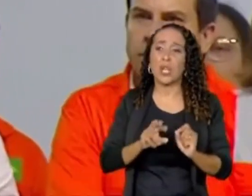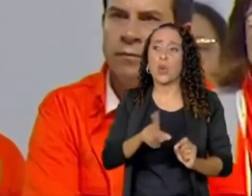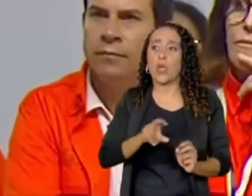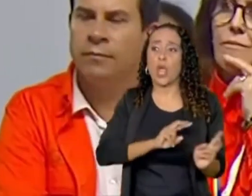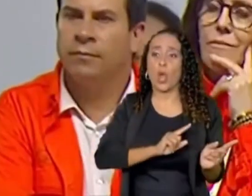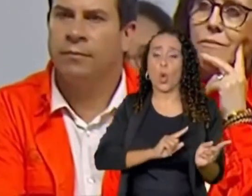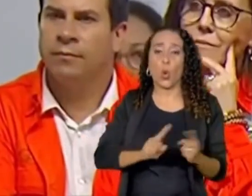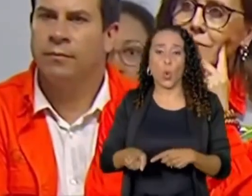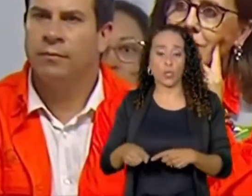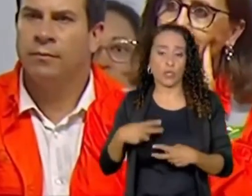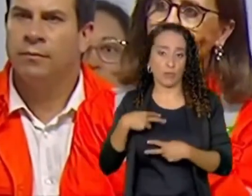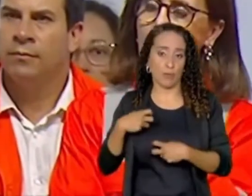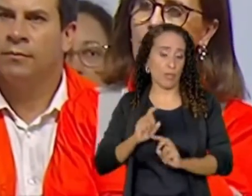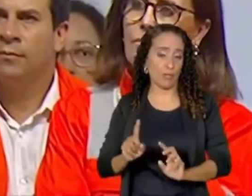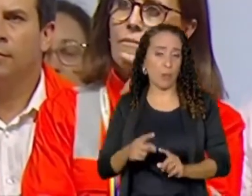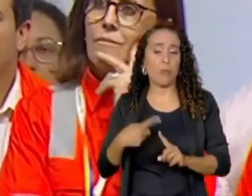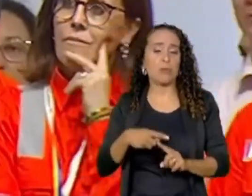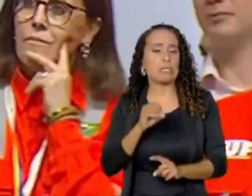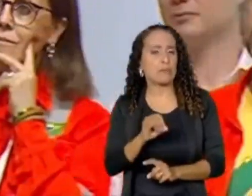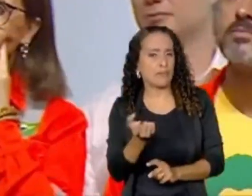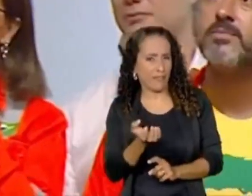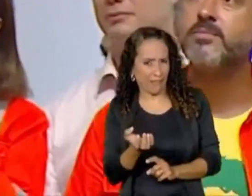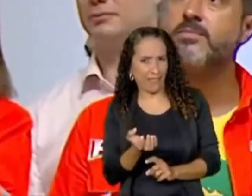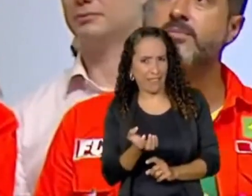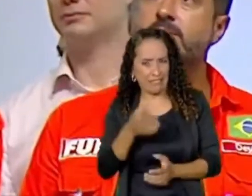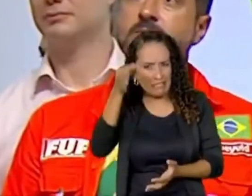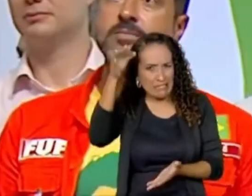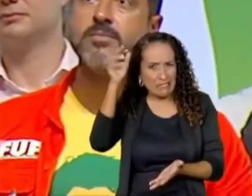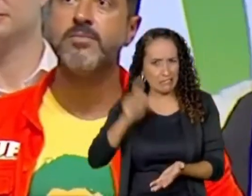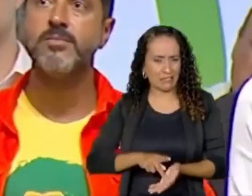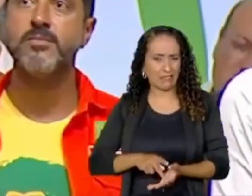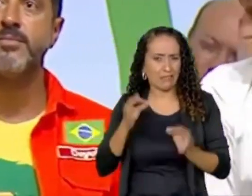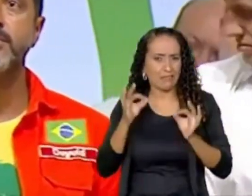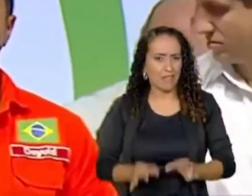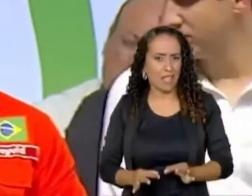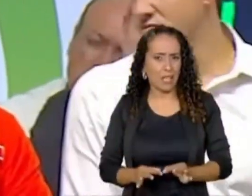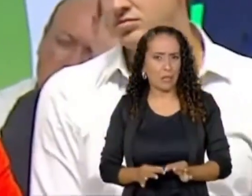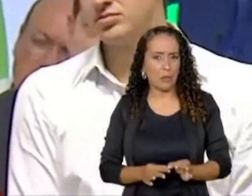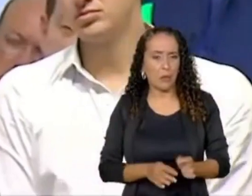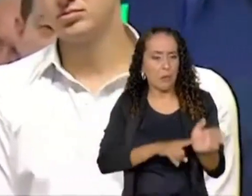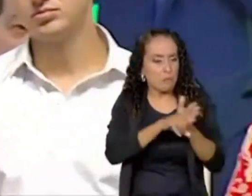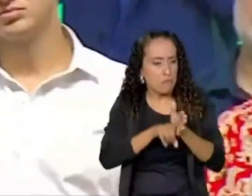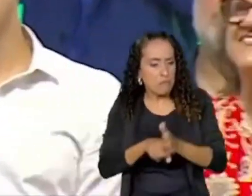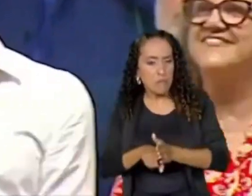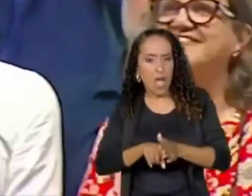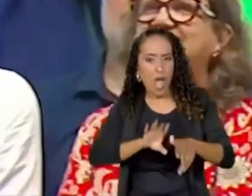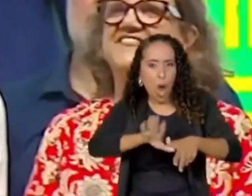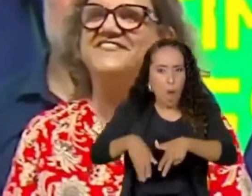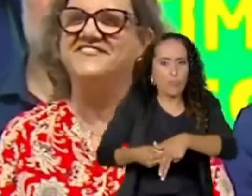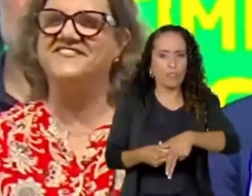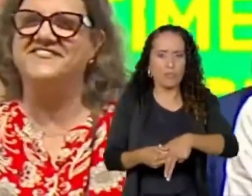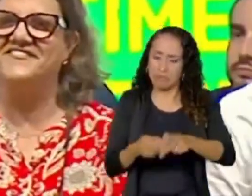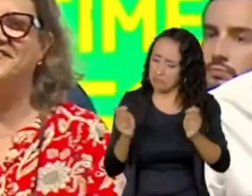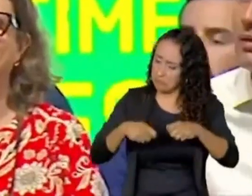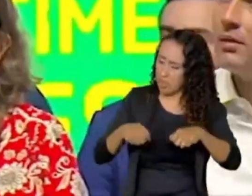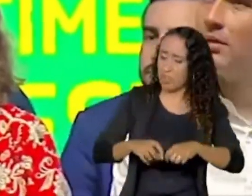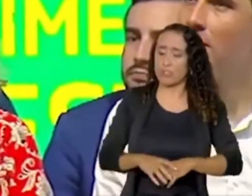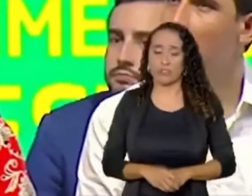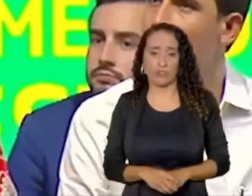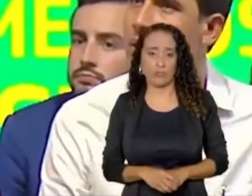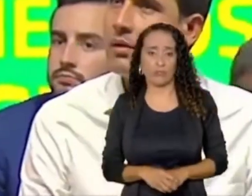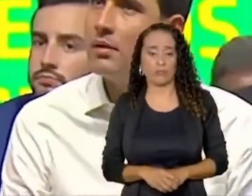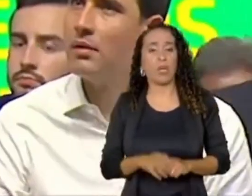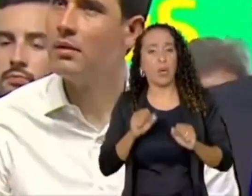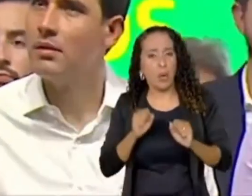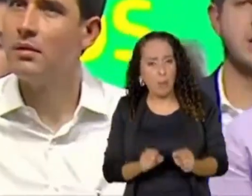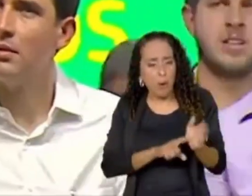Petrobras. Porque se você quisesse, de fato, apurar corrupção, você apura. Você